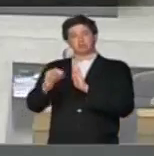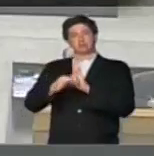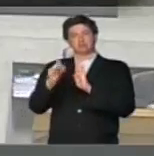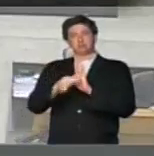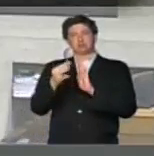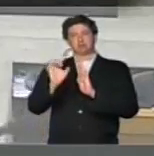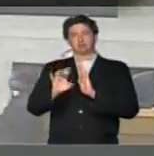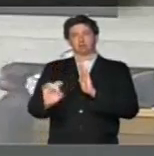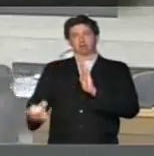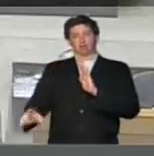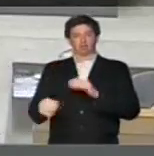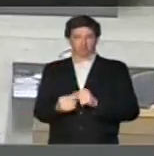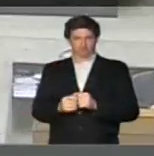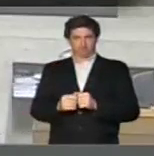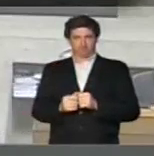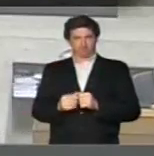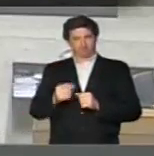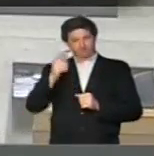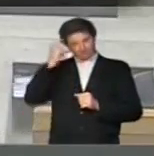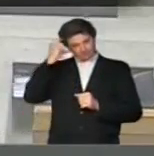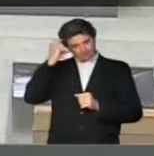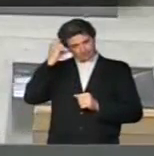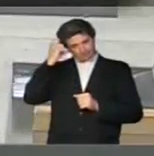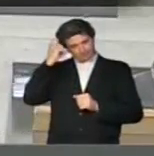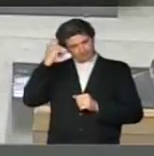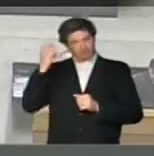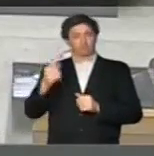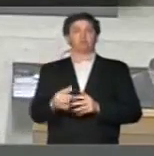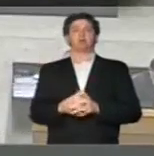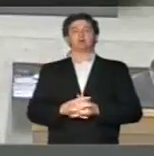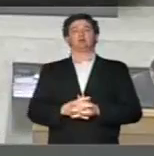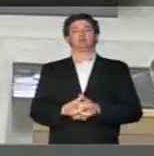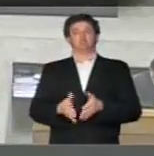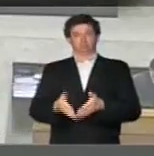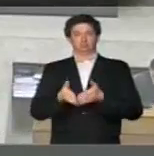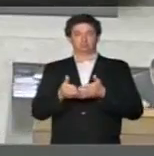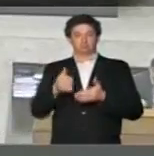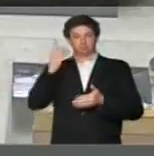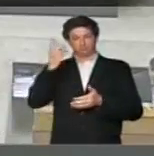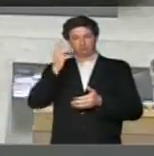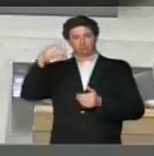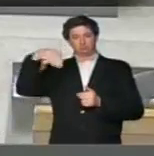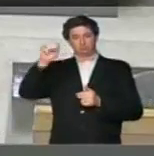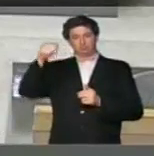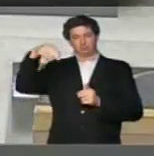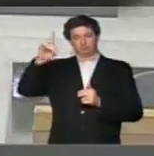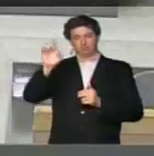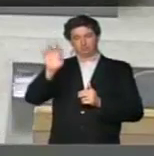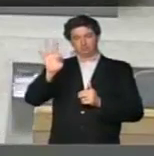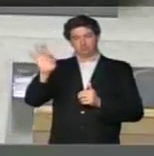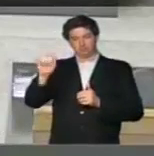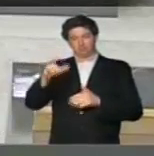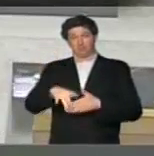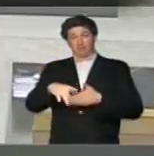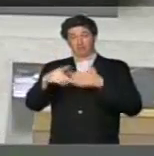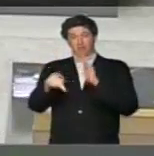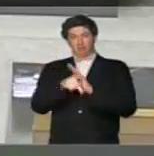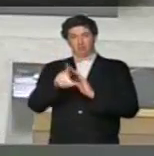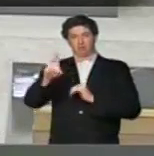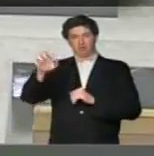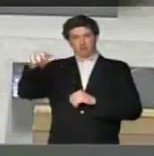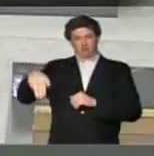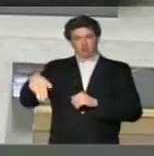e vou passando aqui os inscritos pela ordem. Por favor, deputado Mandetta, pelo tempo da liderança